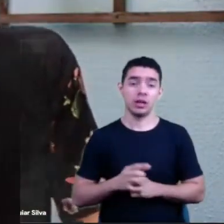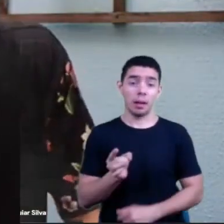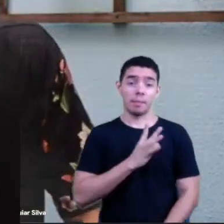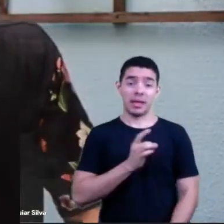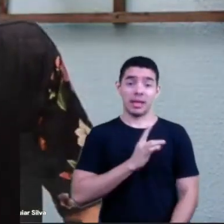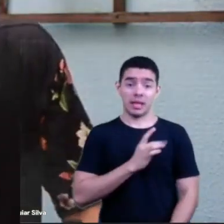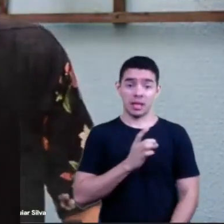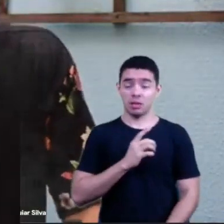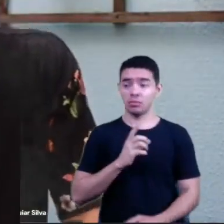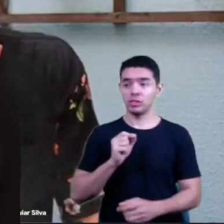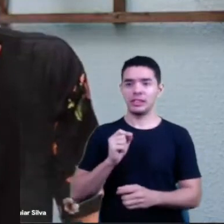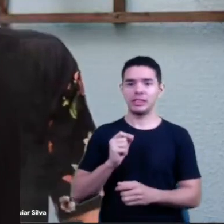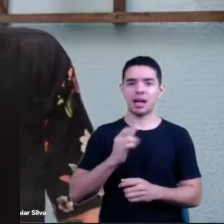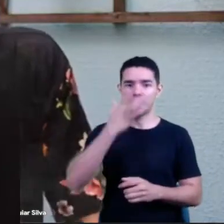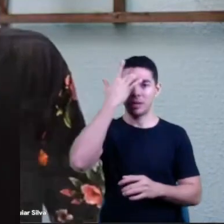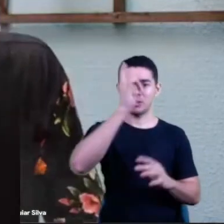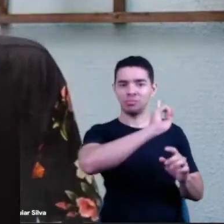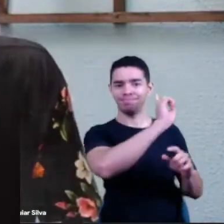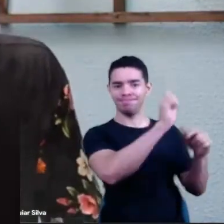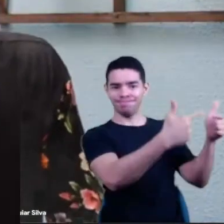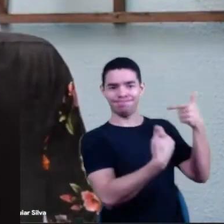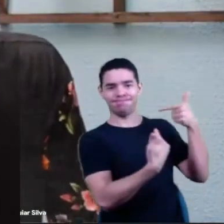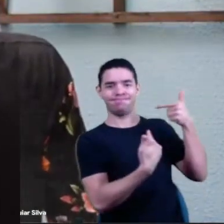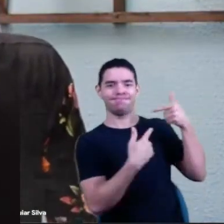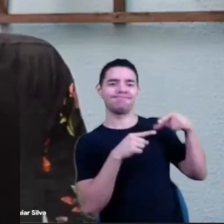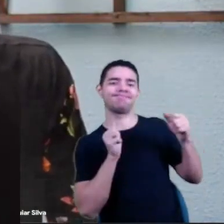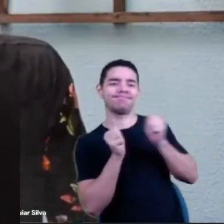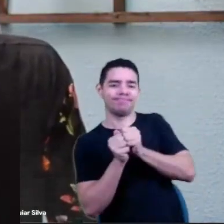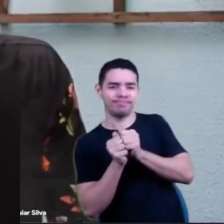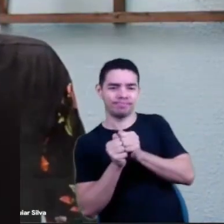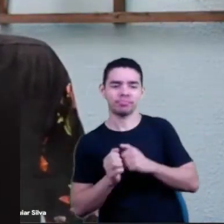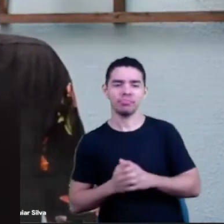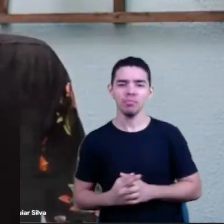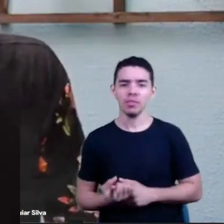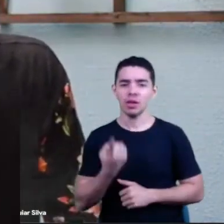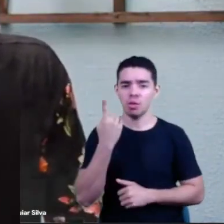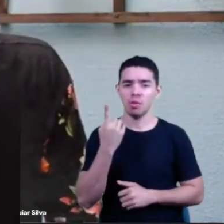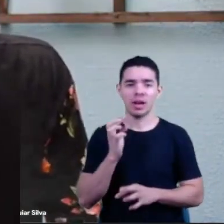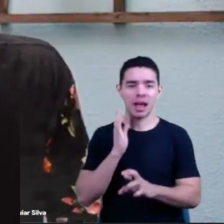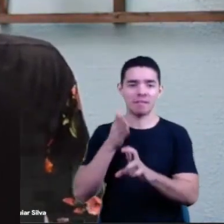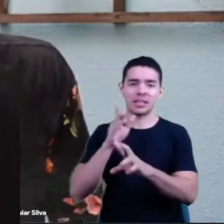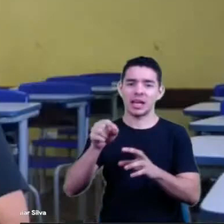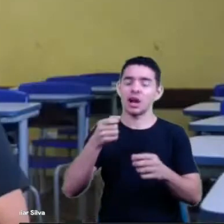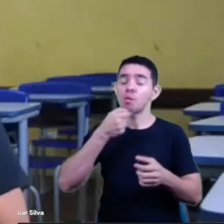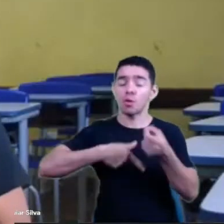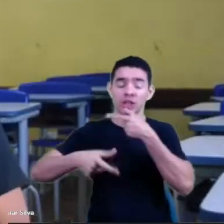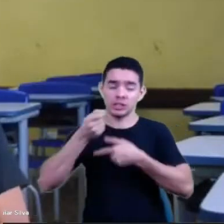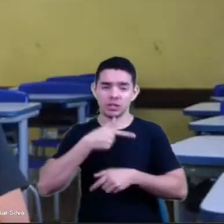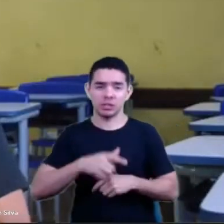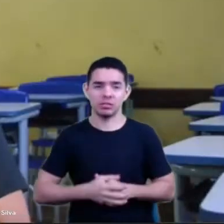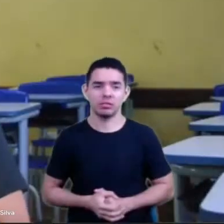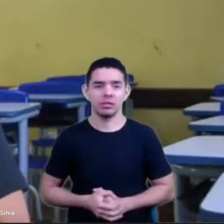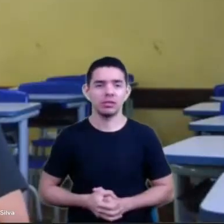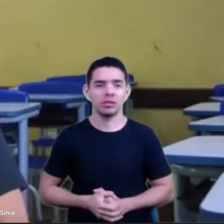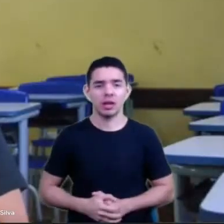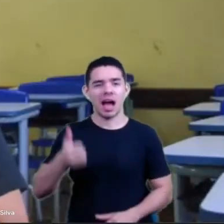um medo de cair naquele time também, um medo de virar chacota também, porque, né, a única referência era humorística. Que as meninas